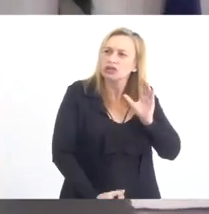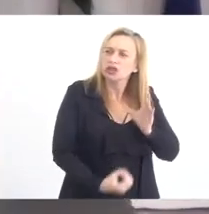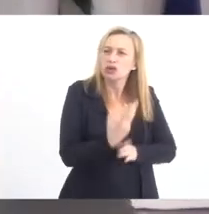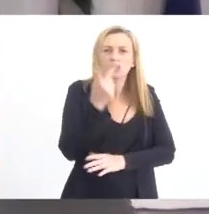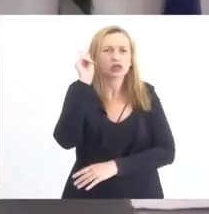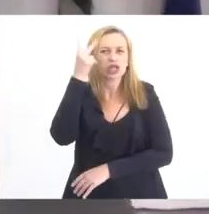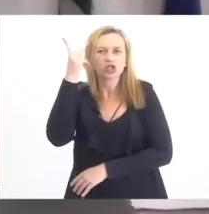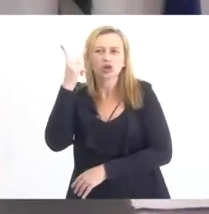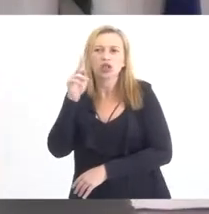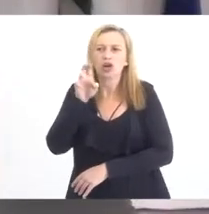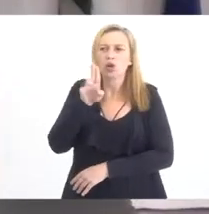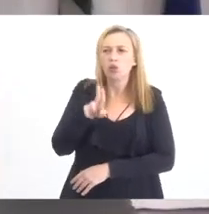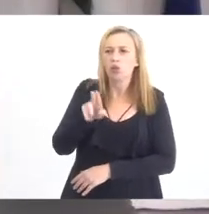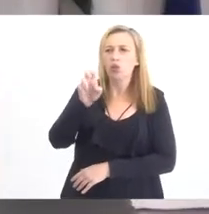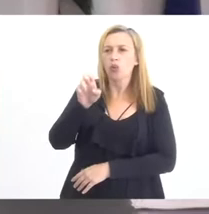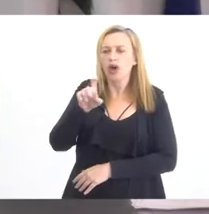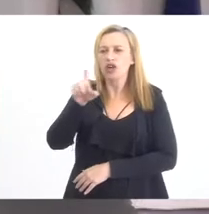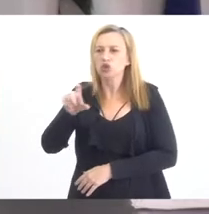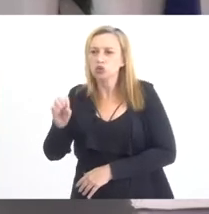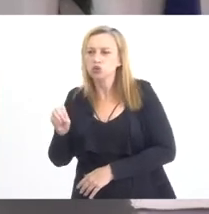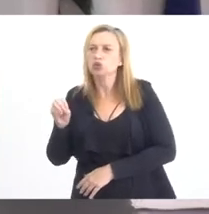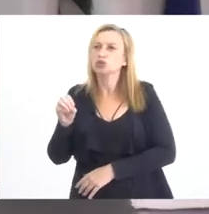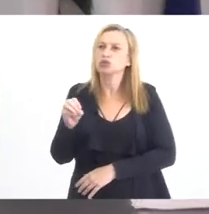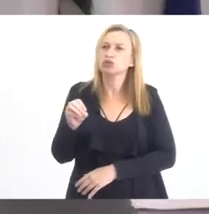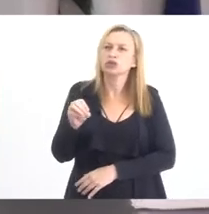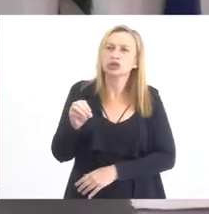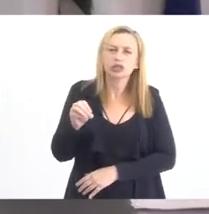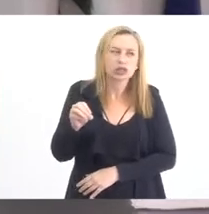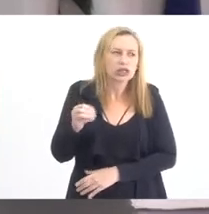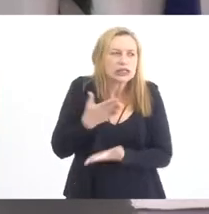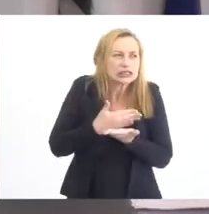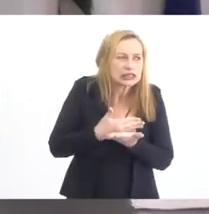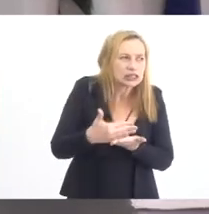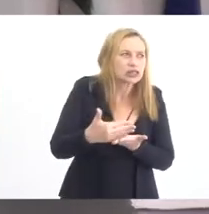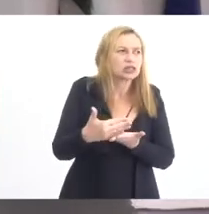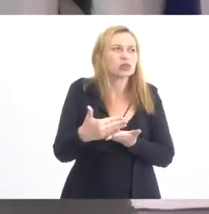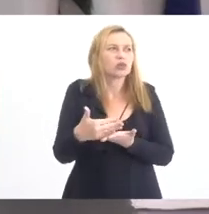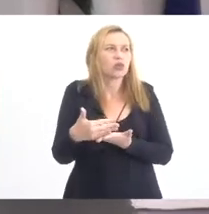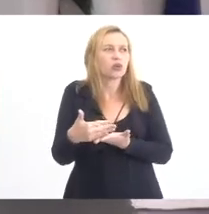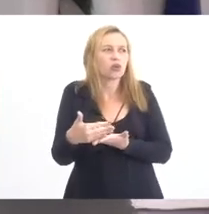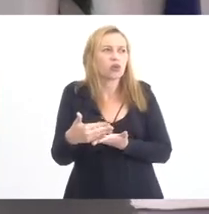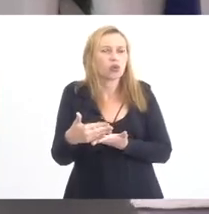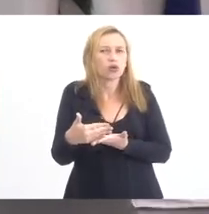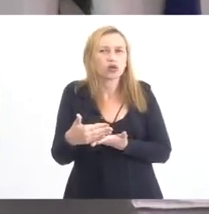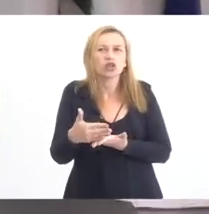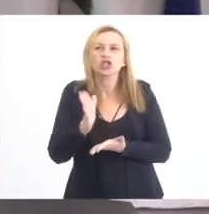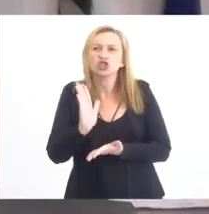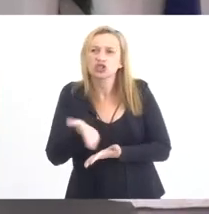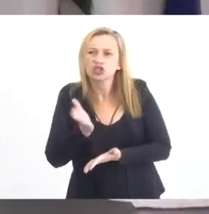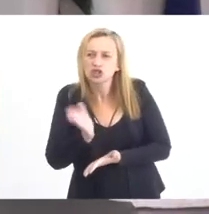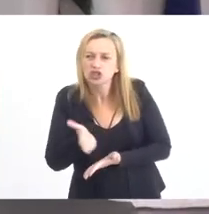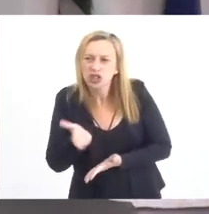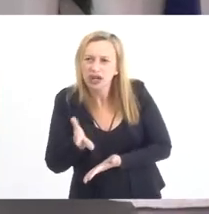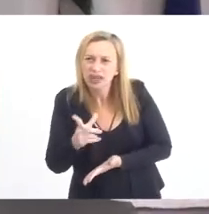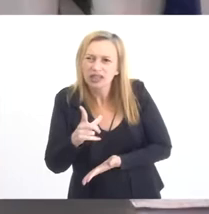história da UESO, que iniciou já tem 16 anos, a UESO tem 16